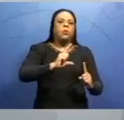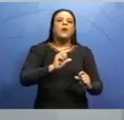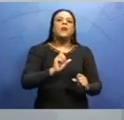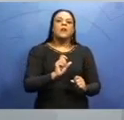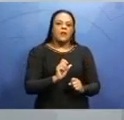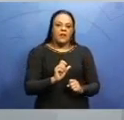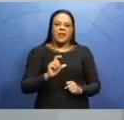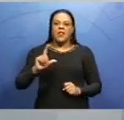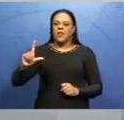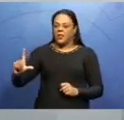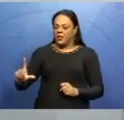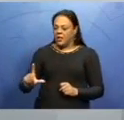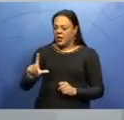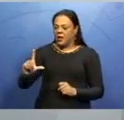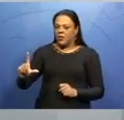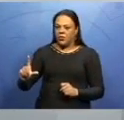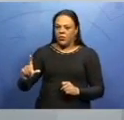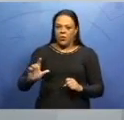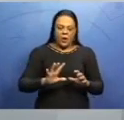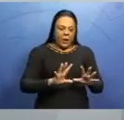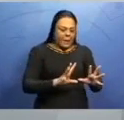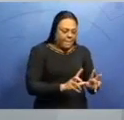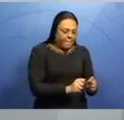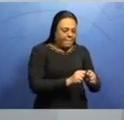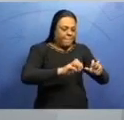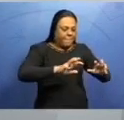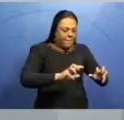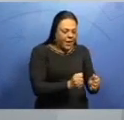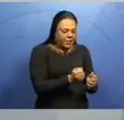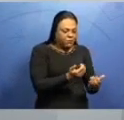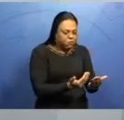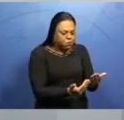Litro. Massa.